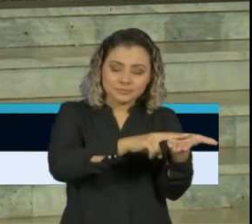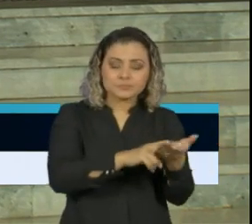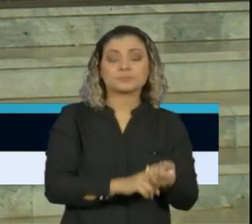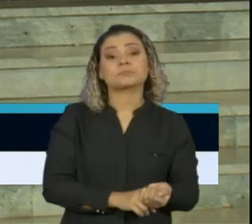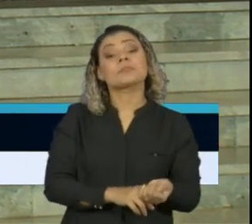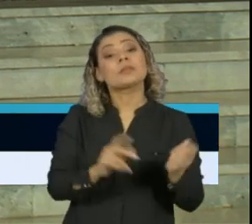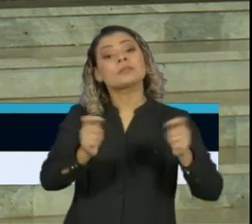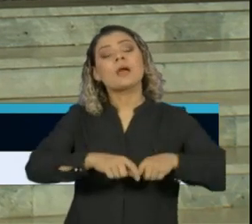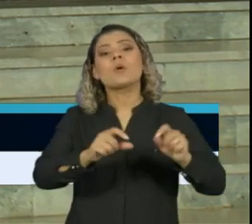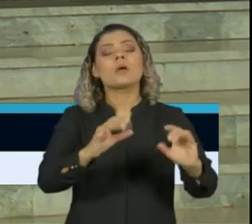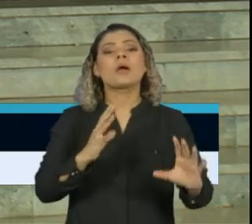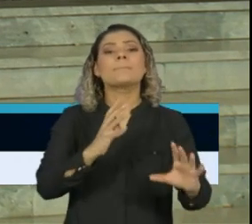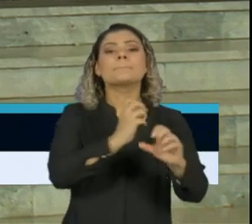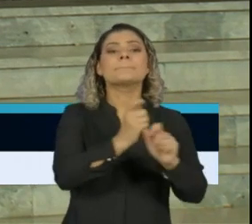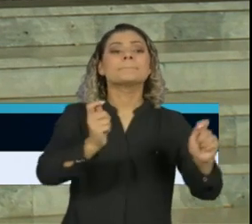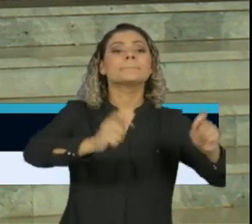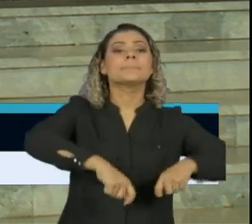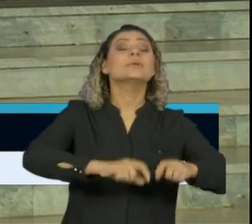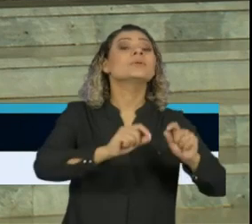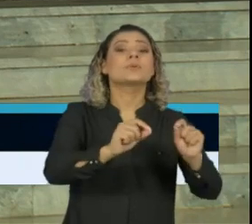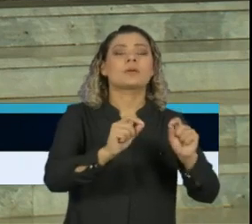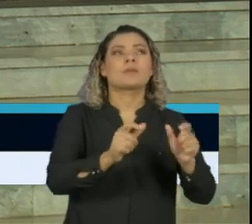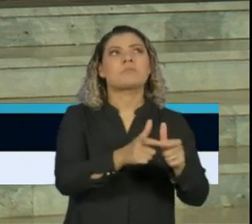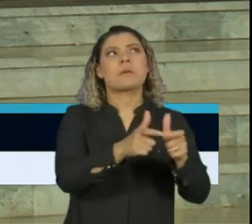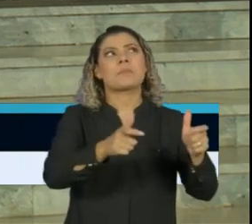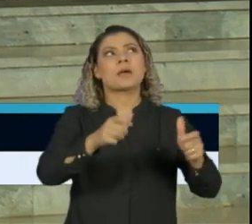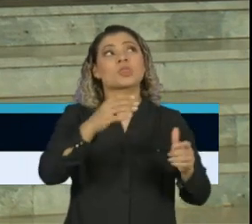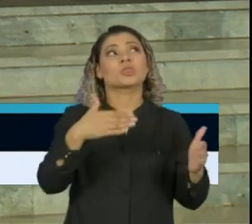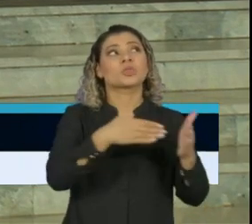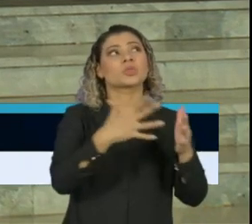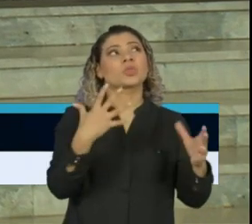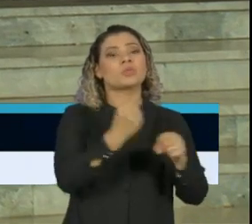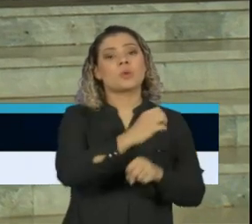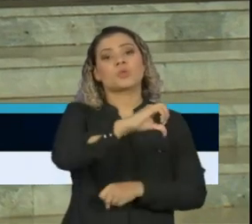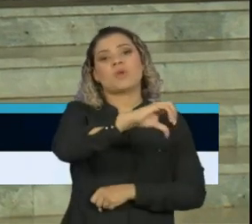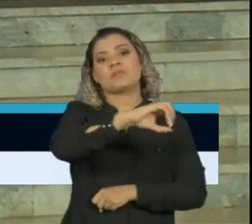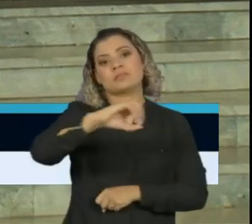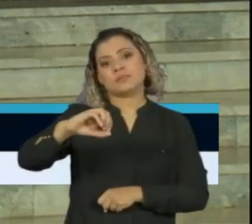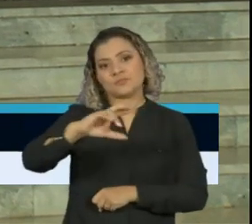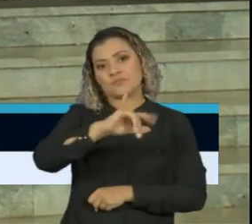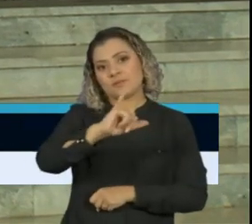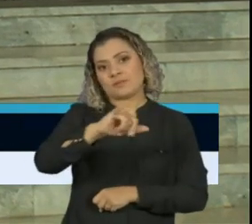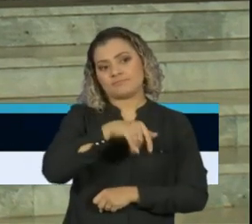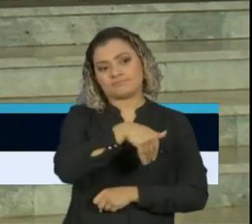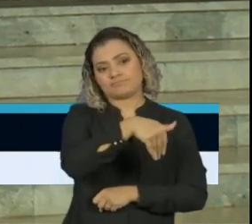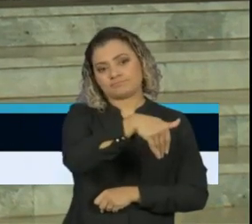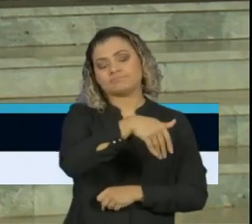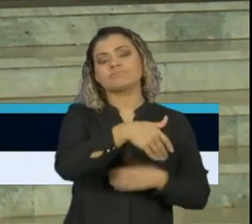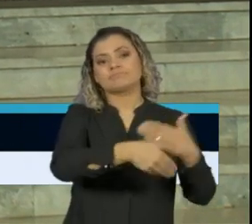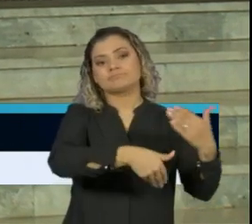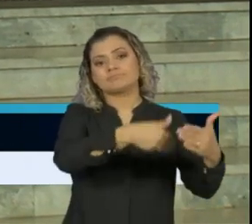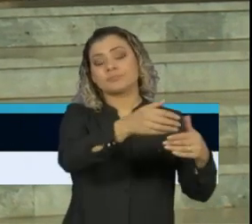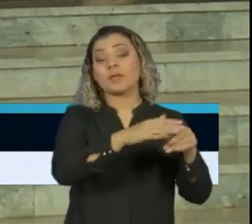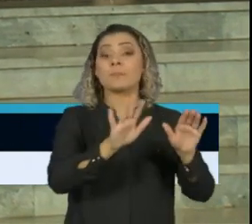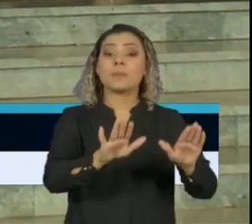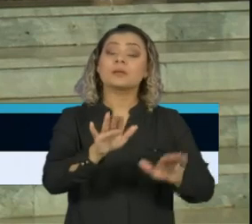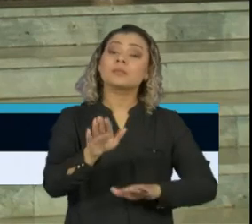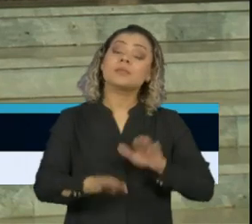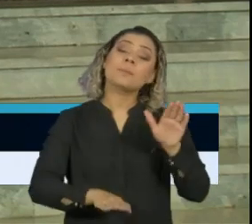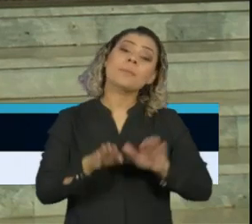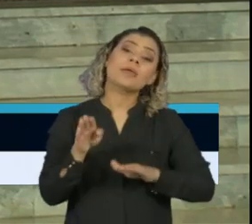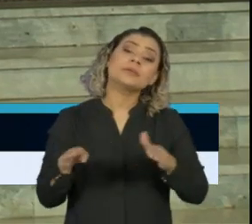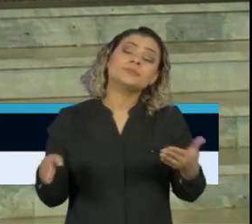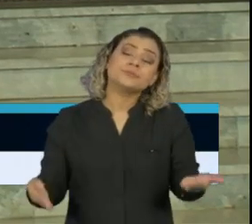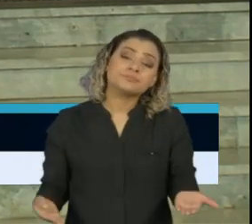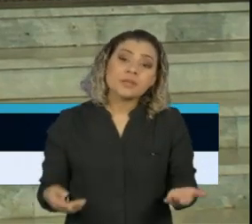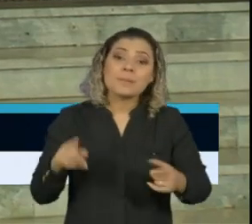uma capacidade de aumento até chegar a 900. É óbvio que isso depende da disponibilidade